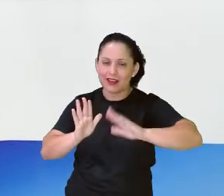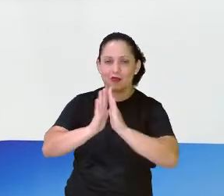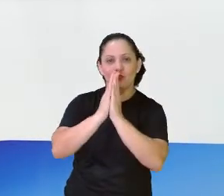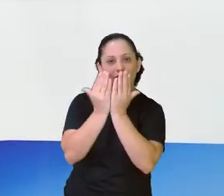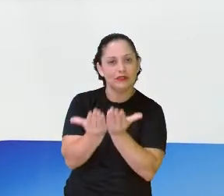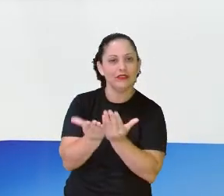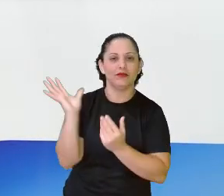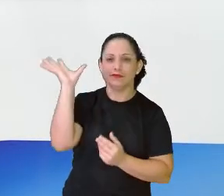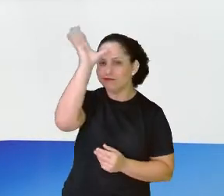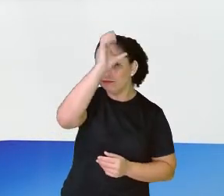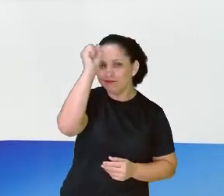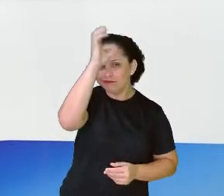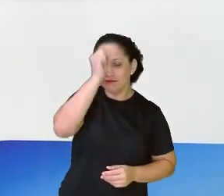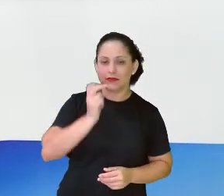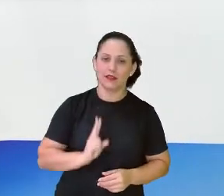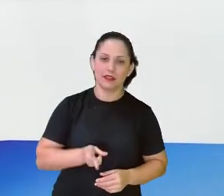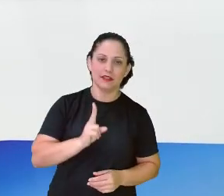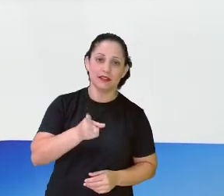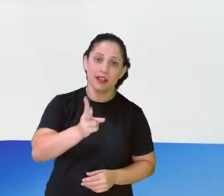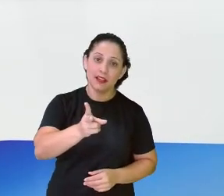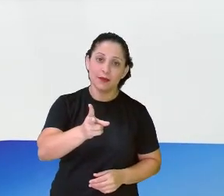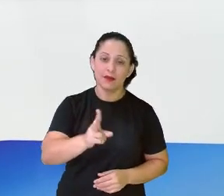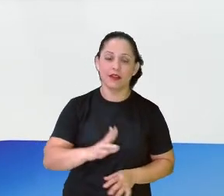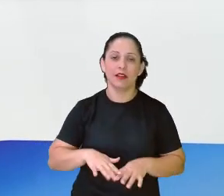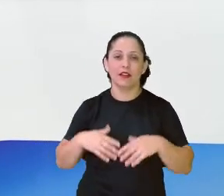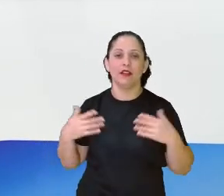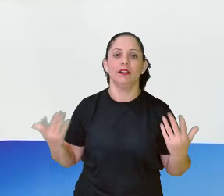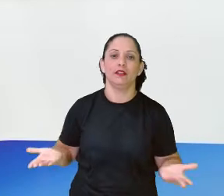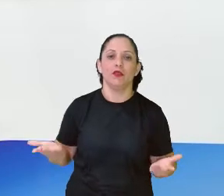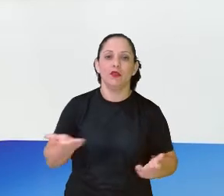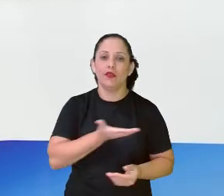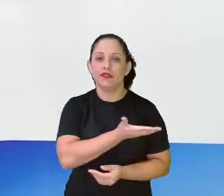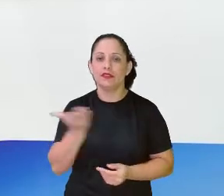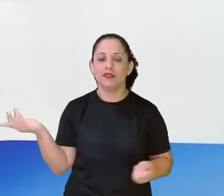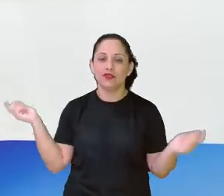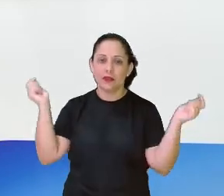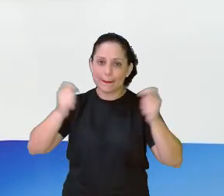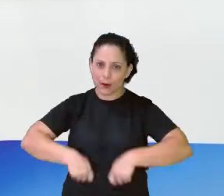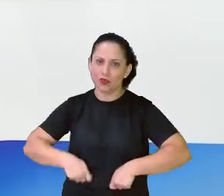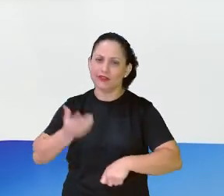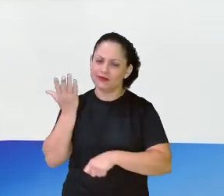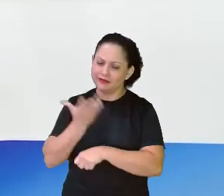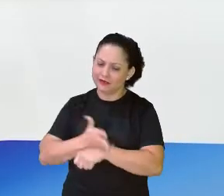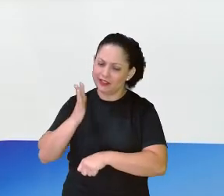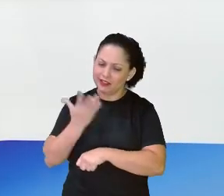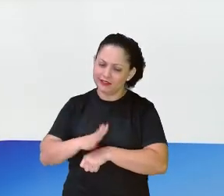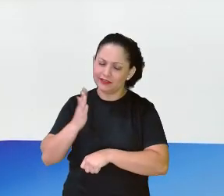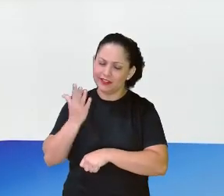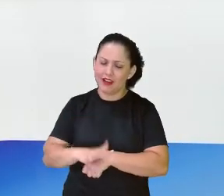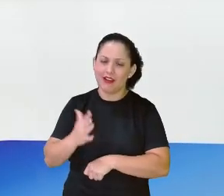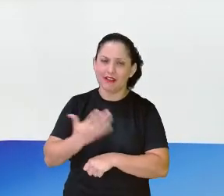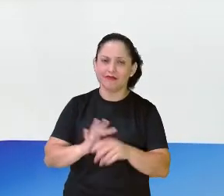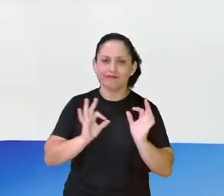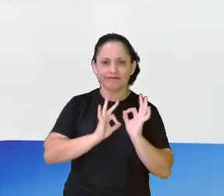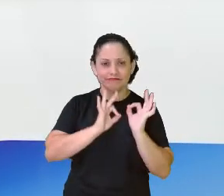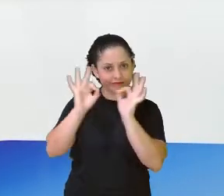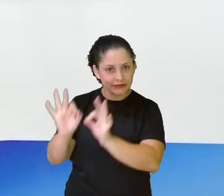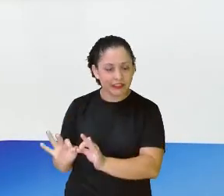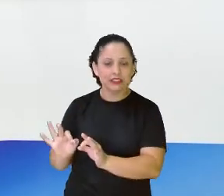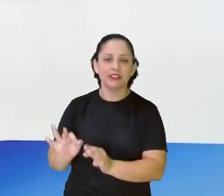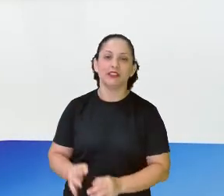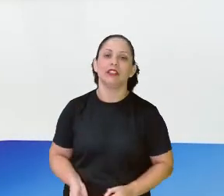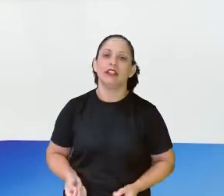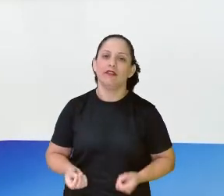material muito rico nessa questão. Então, vocês podem acompanhar e ir treinando. Na medida que vocês